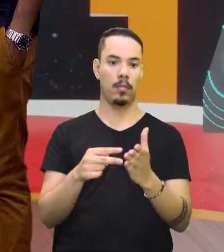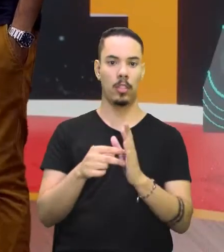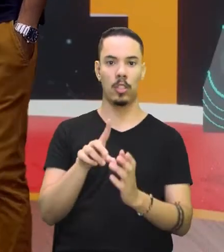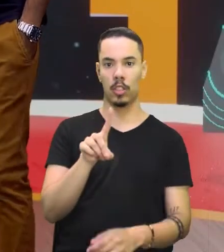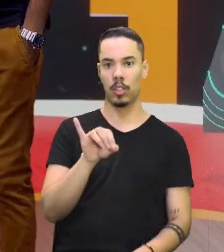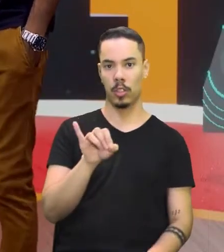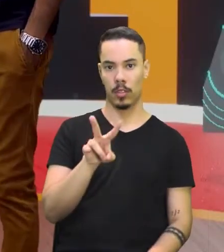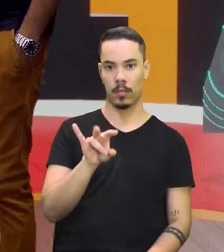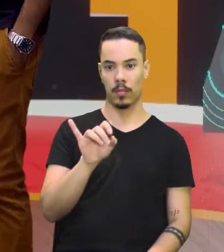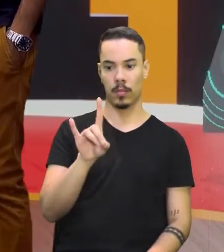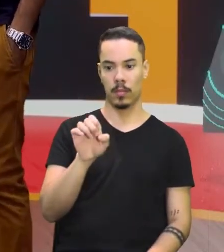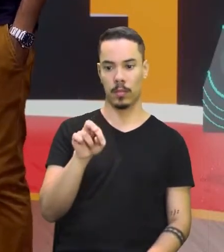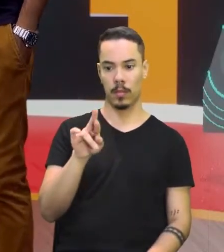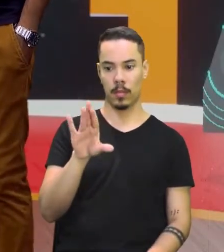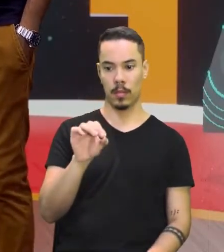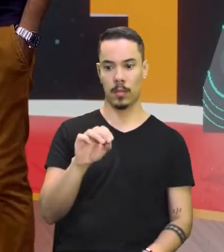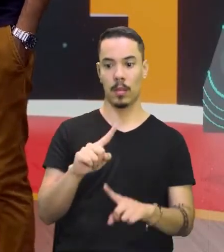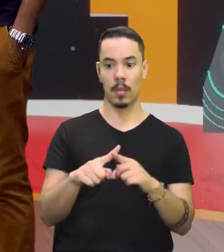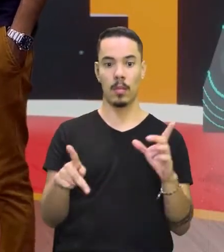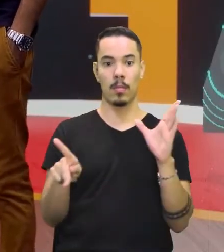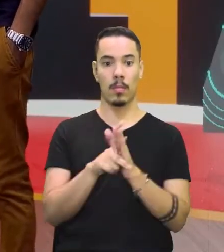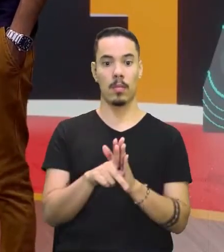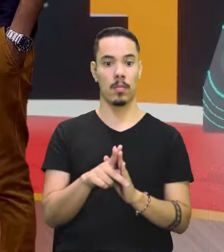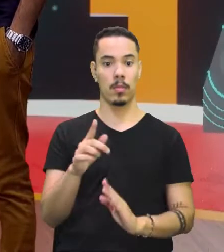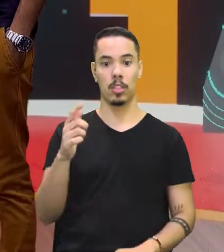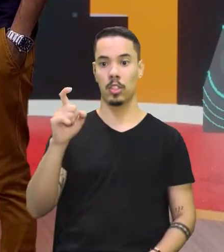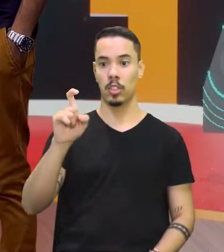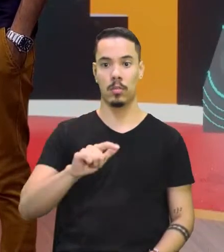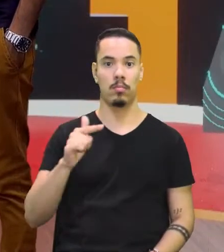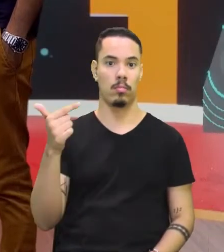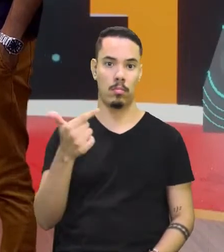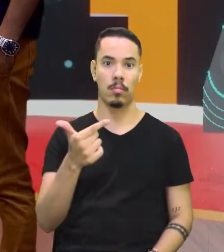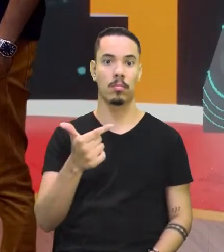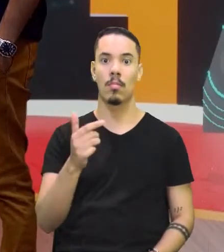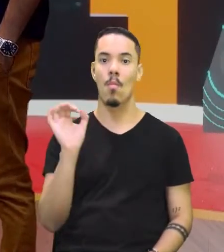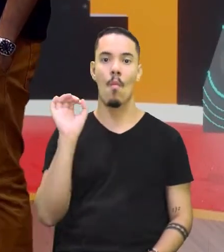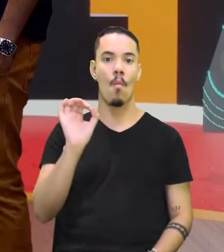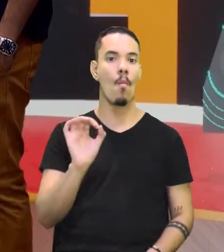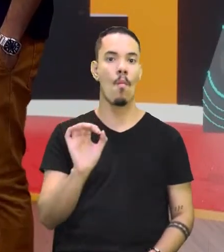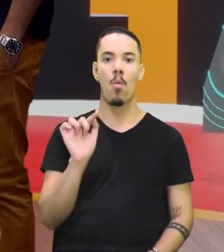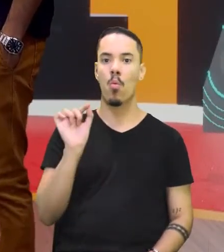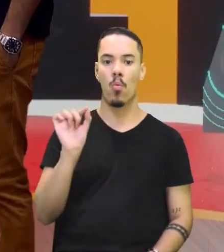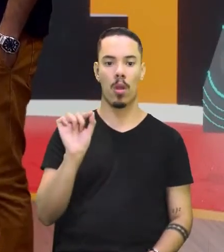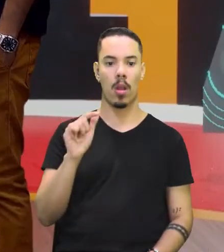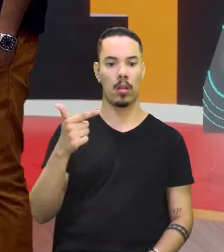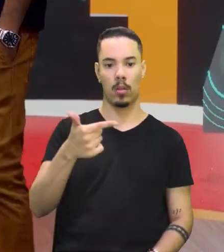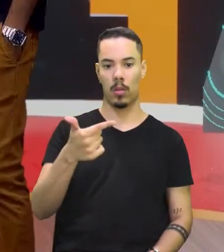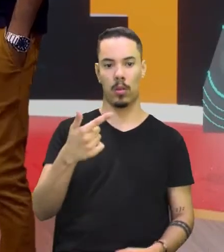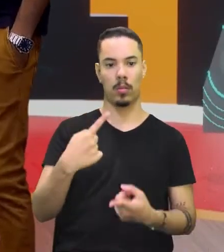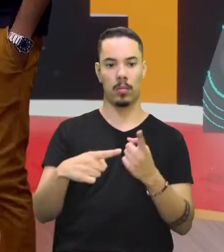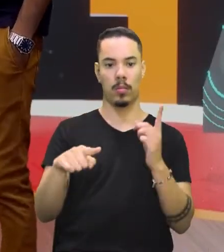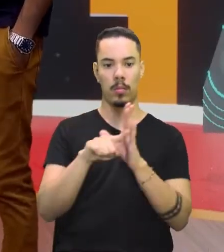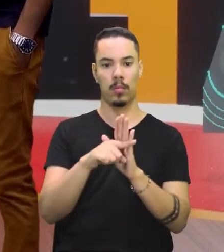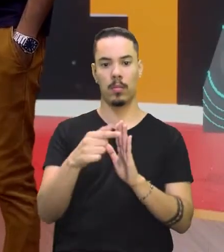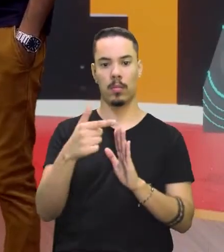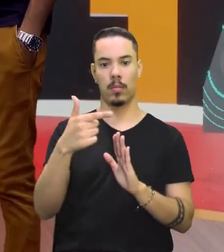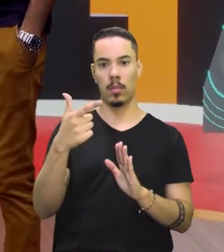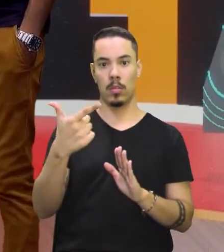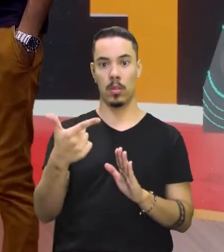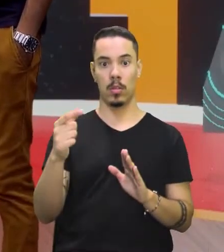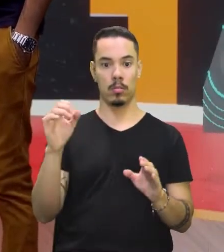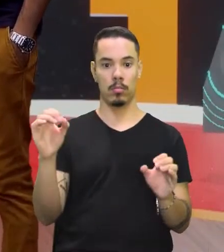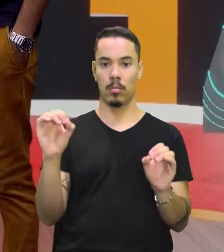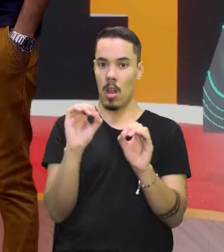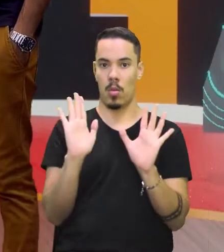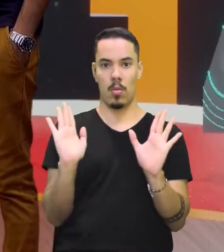X menos 2 igual a 0, então o x é 2. Quem é que zera essa equação? O 2, porque 2 menos 2 era, né? Então aqui temos a raiz do